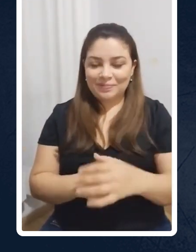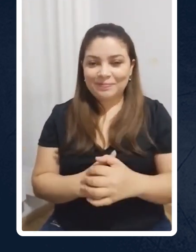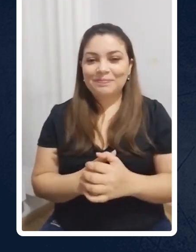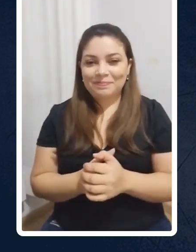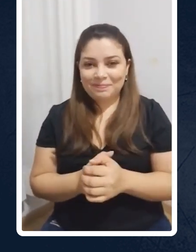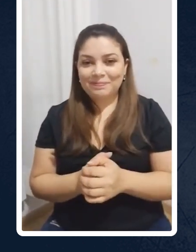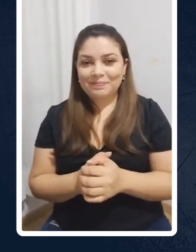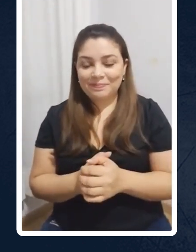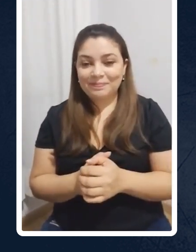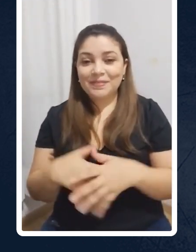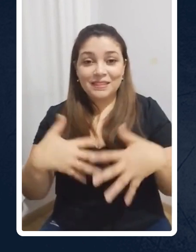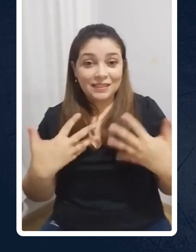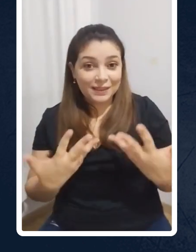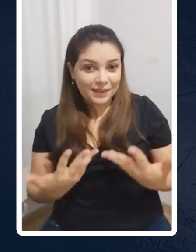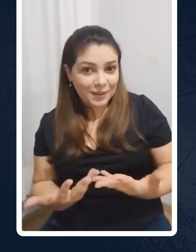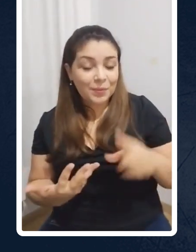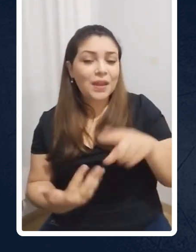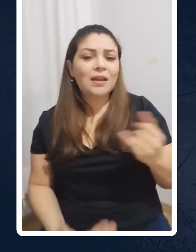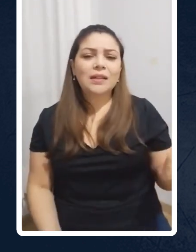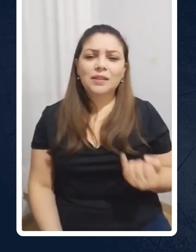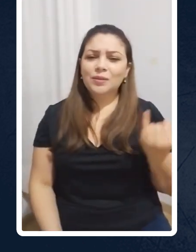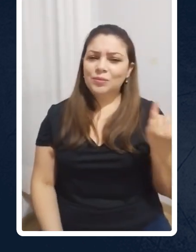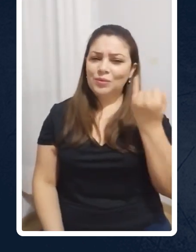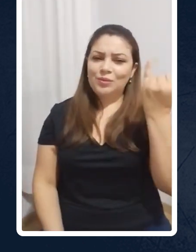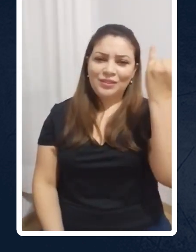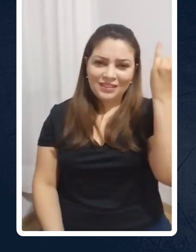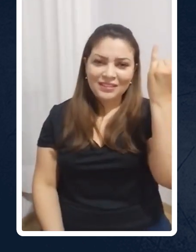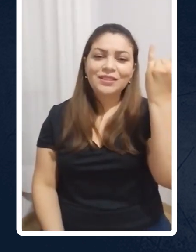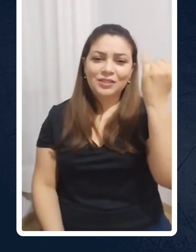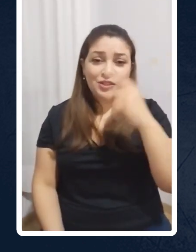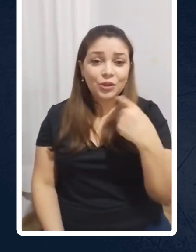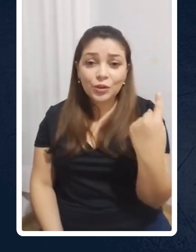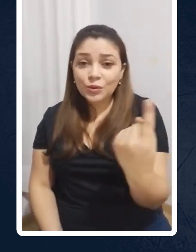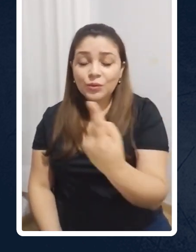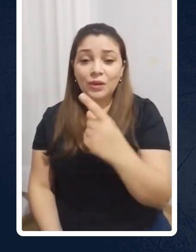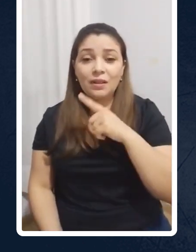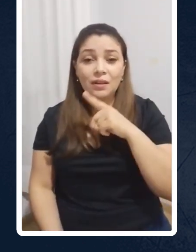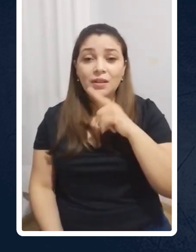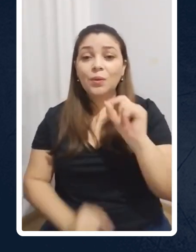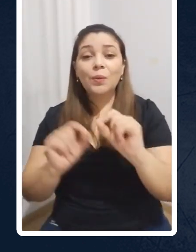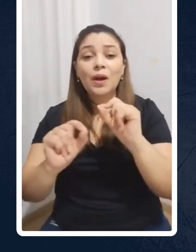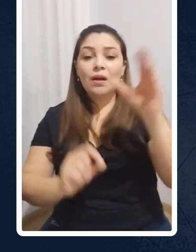Então, é importantíssimo que nós tenhamos essa consciência, sem temor.